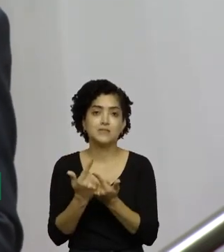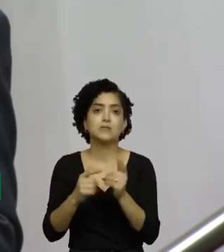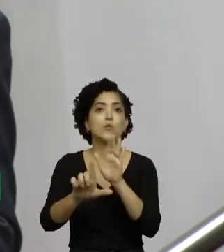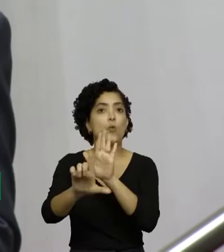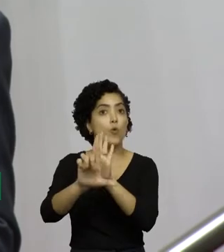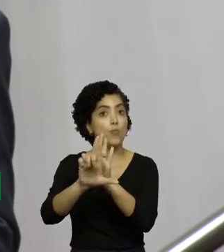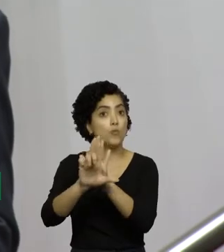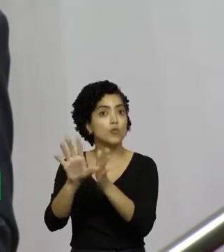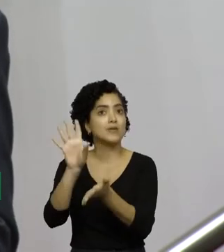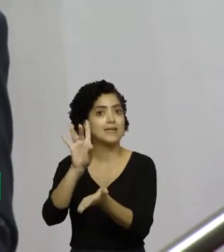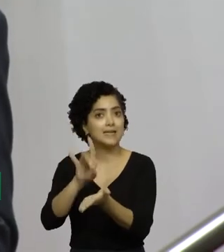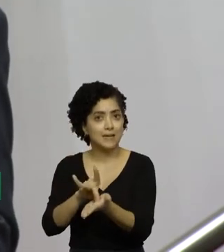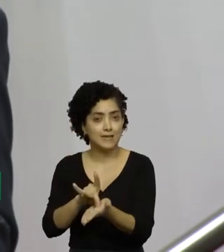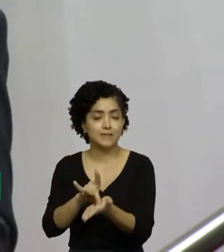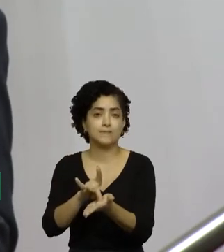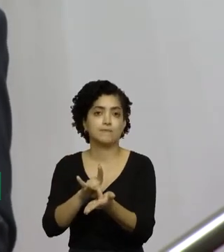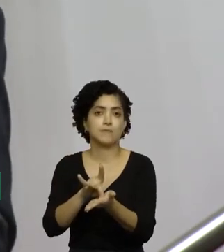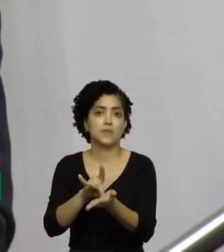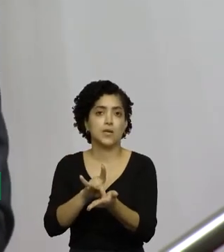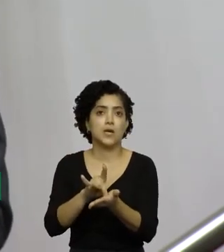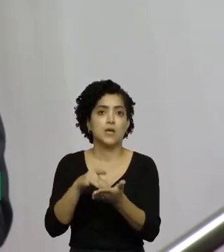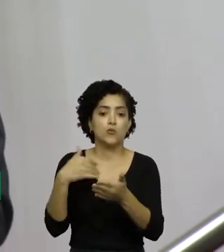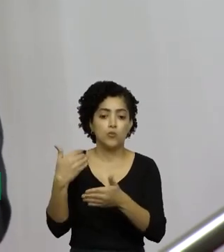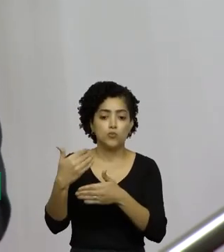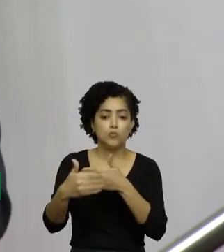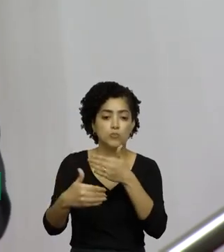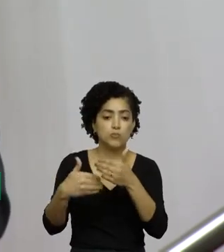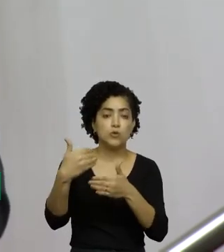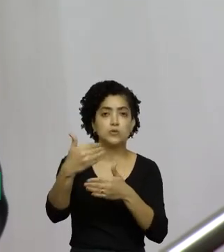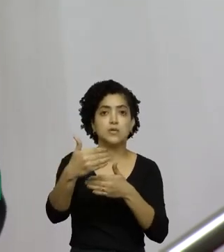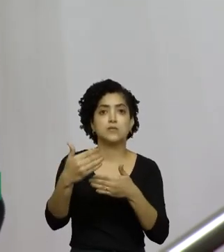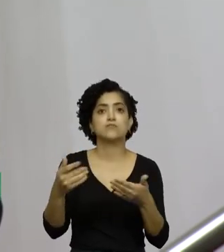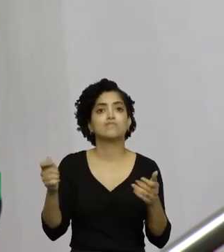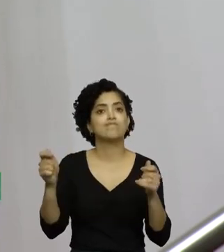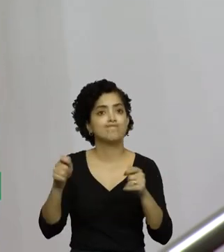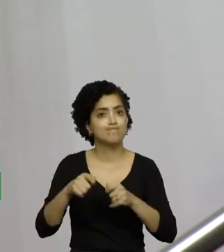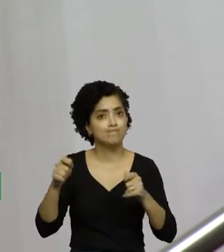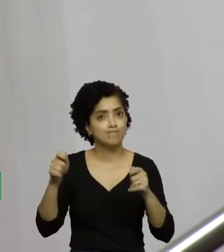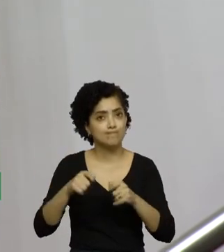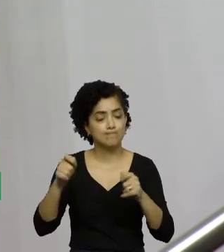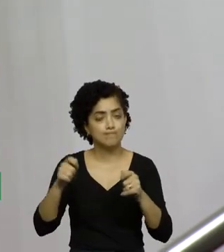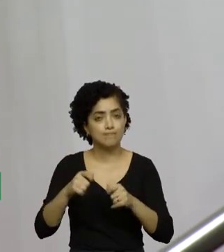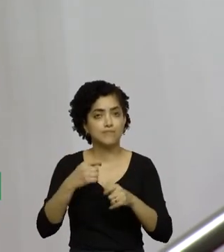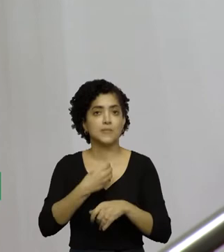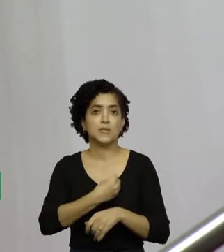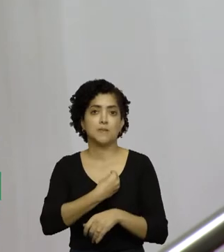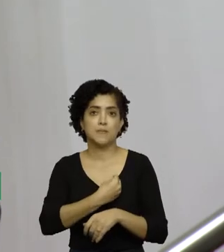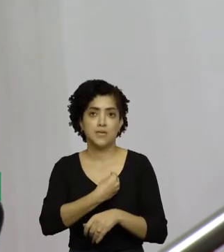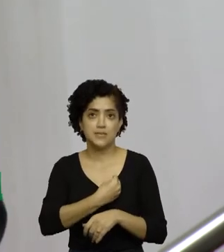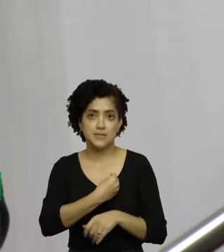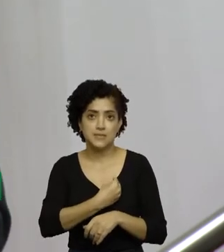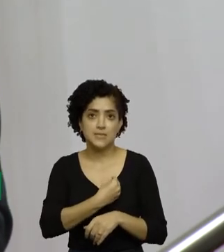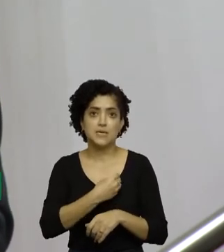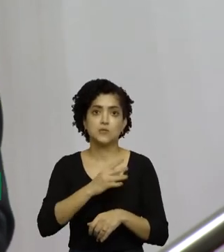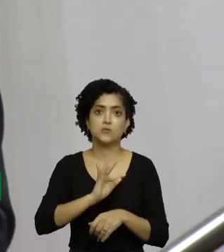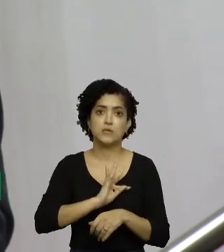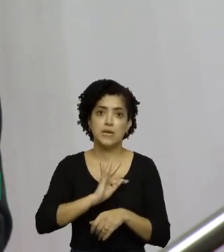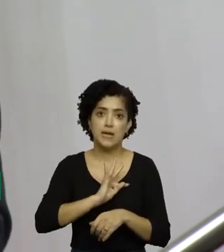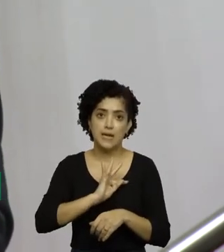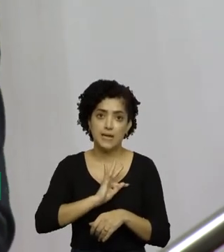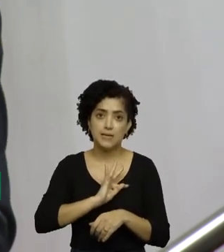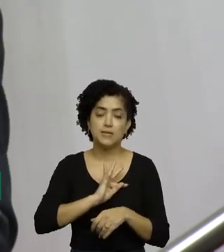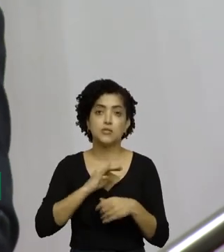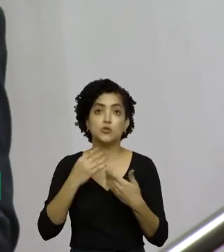para que, num processo gradual, nós possamos, com a presença de técnicos,